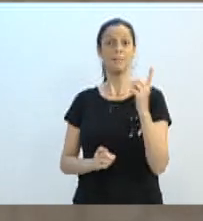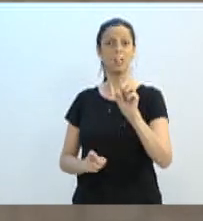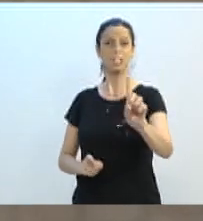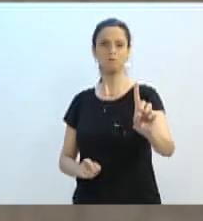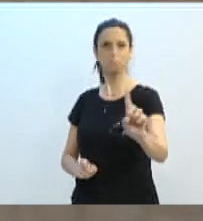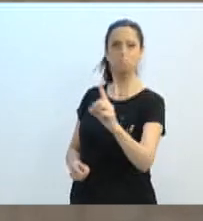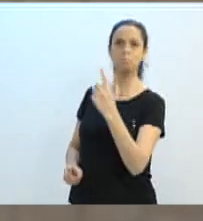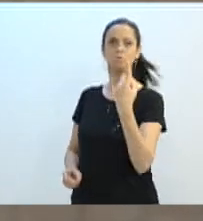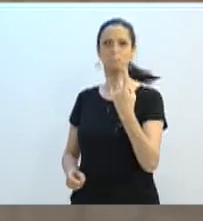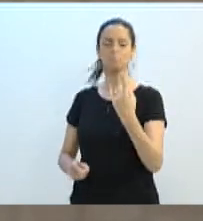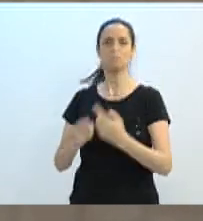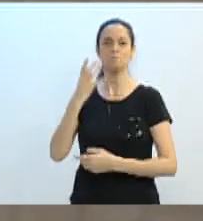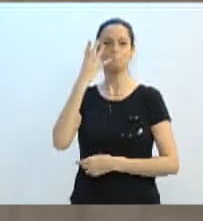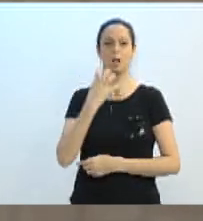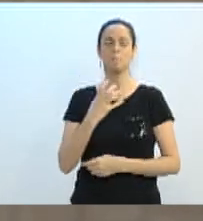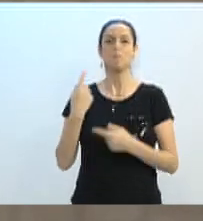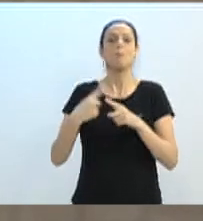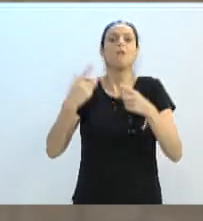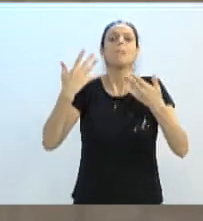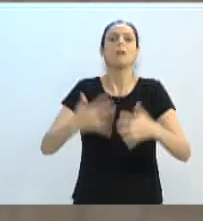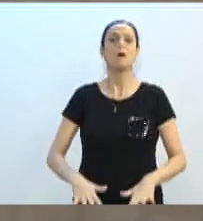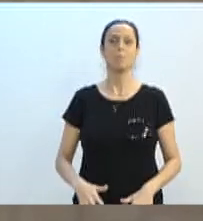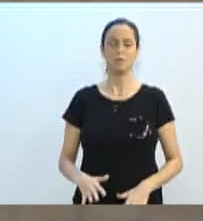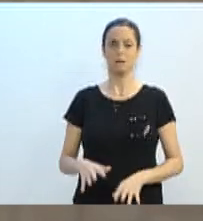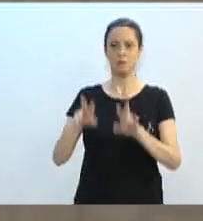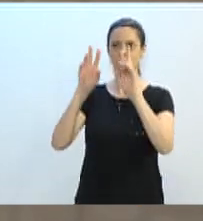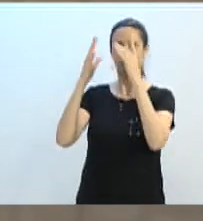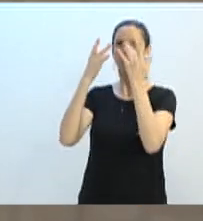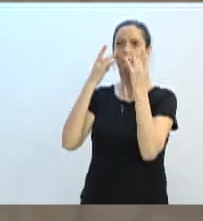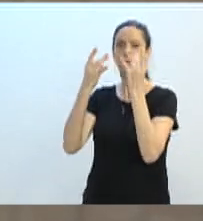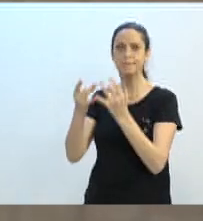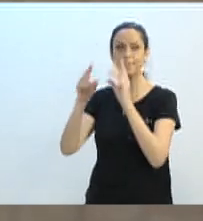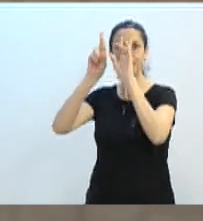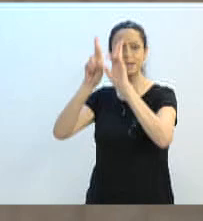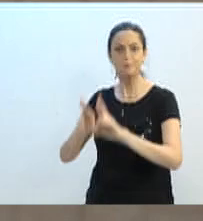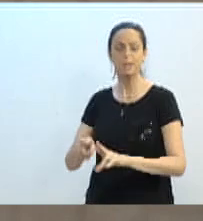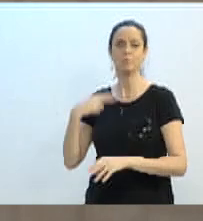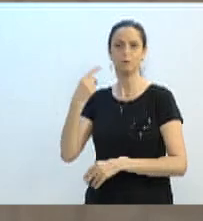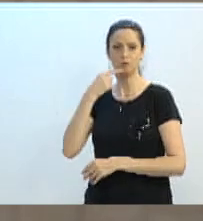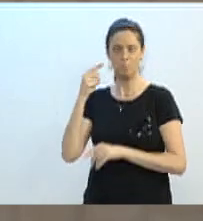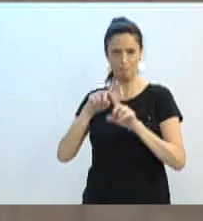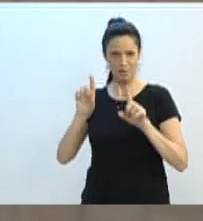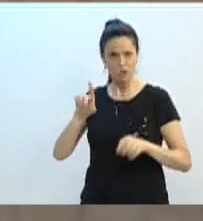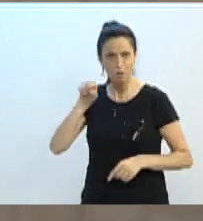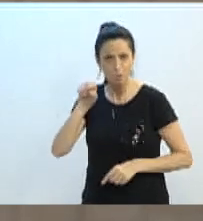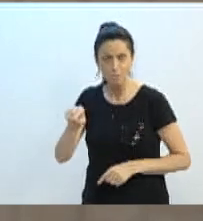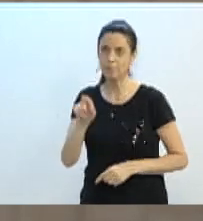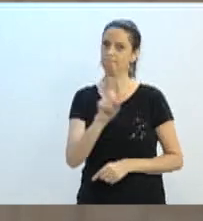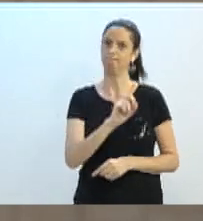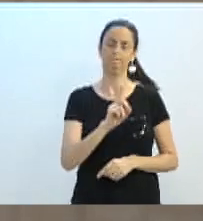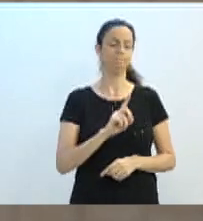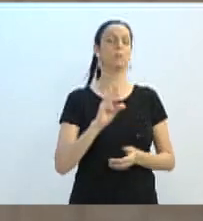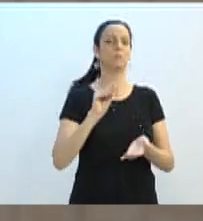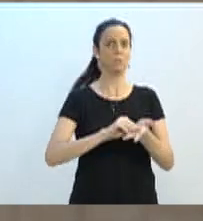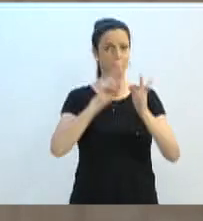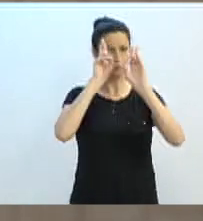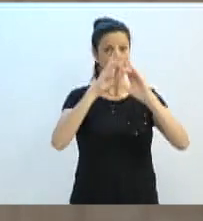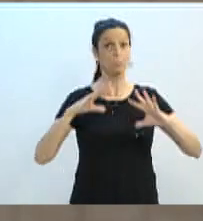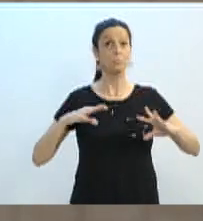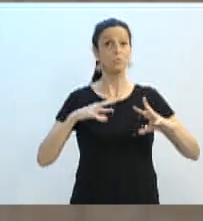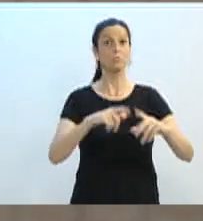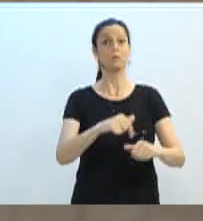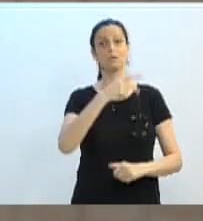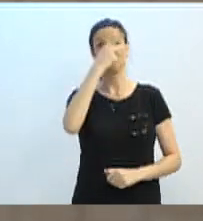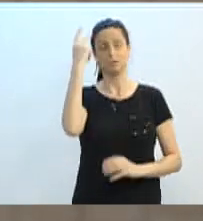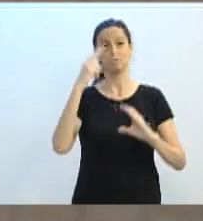ato de extrema deselegância, não só com o vereador Marcelo Lanzarin, mas com essa Casa Legislativa. E